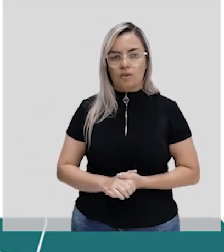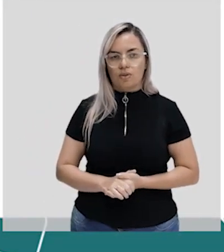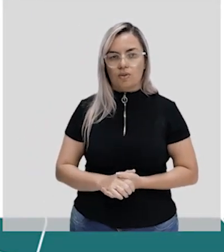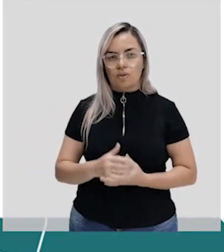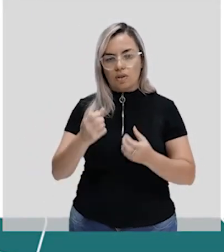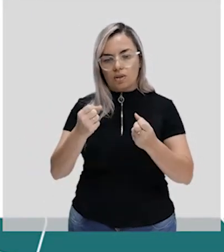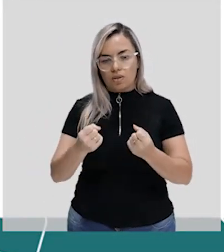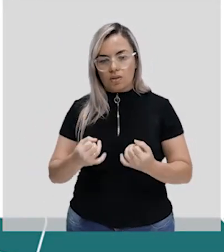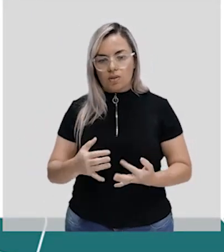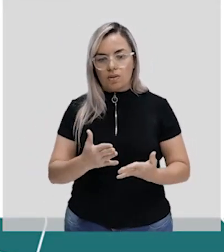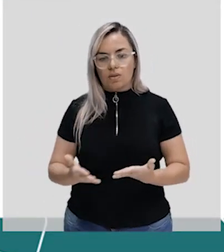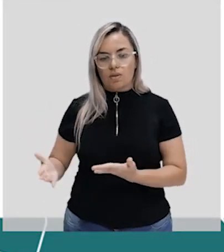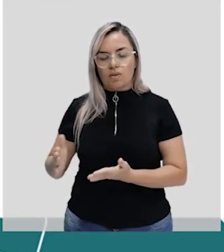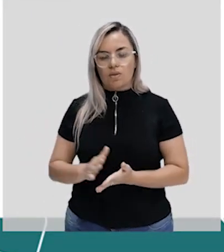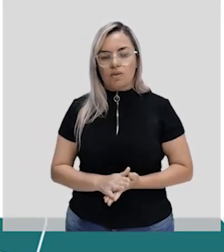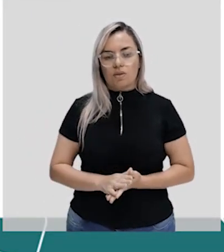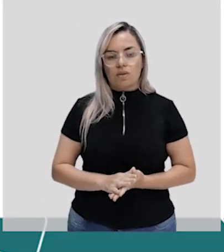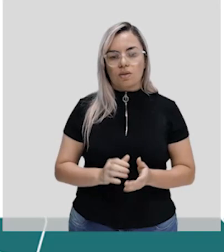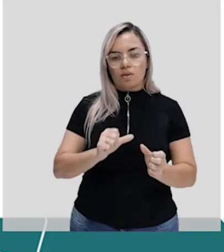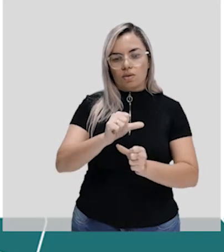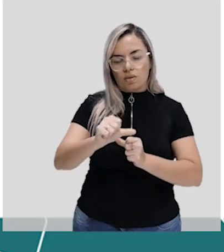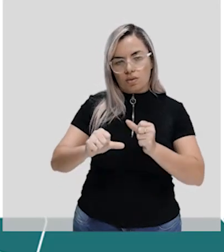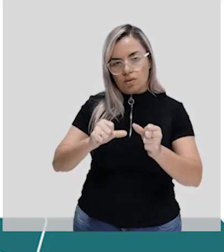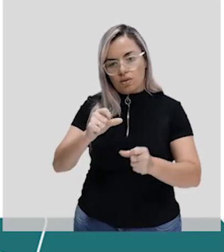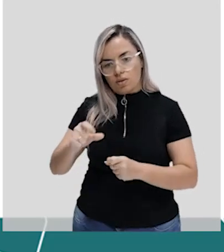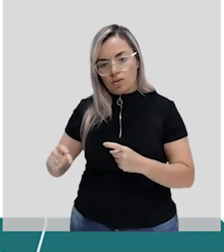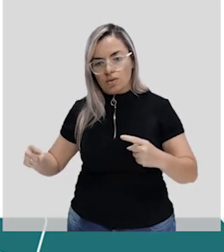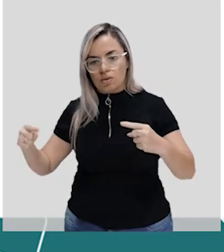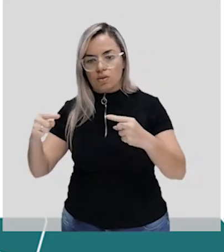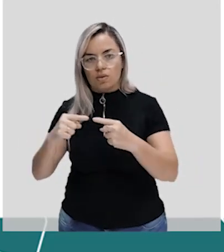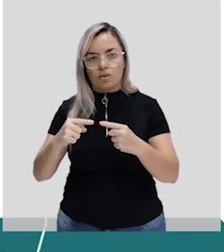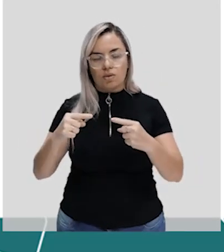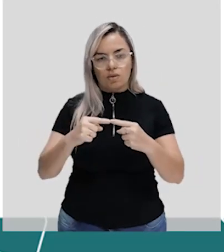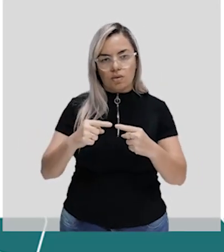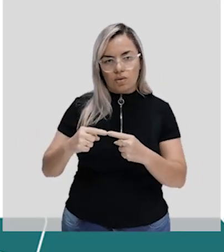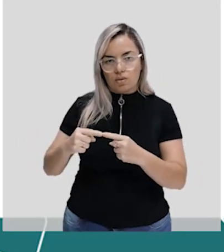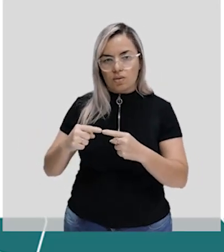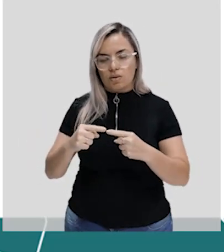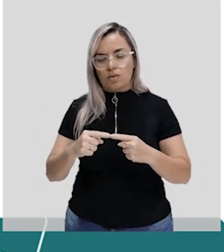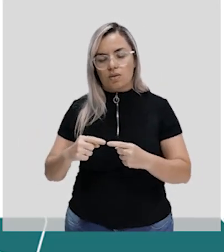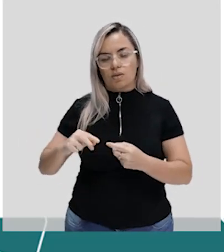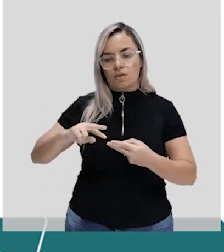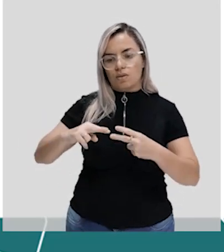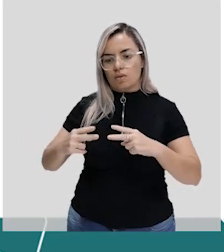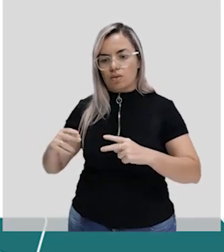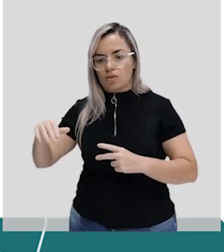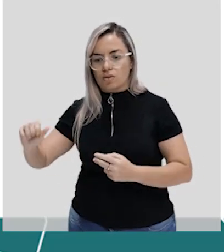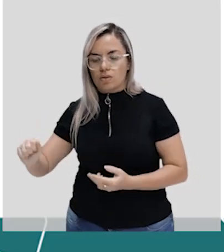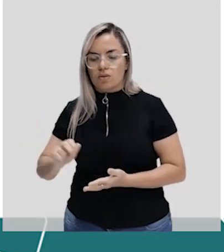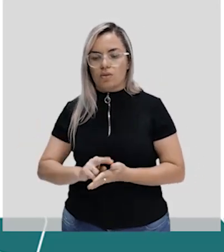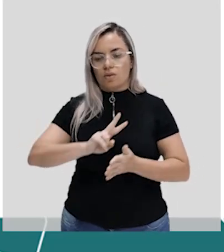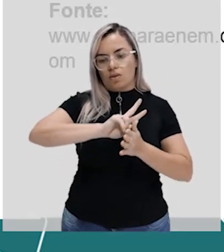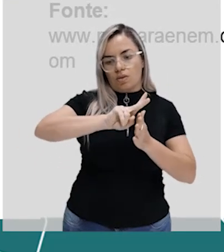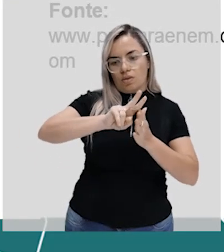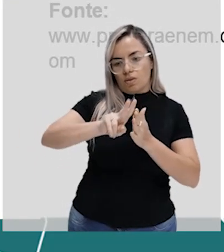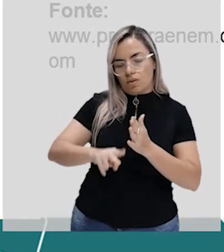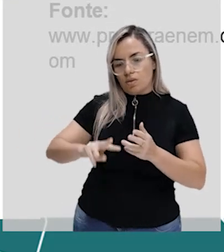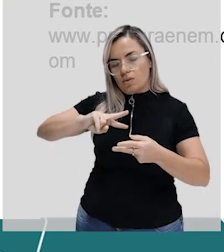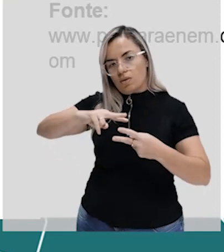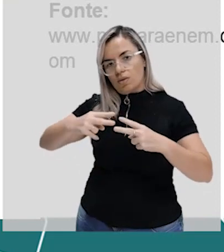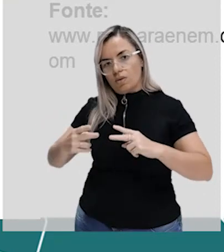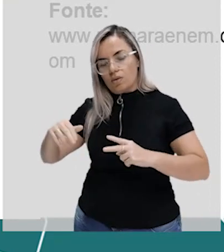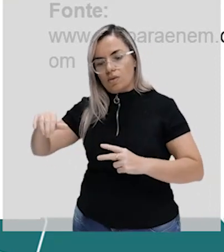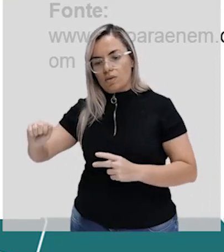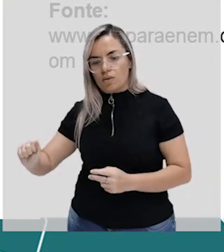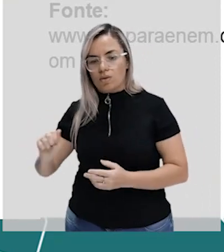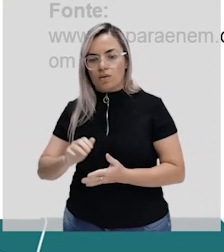quanto as recombinações, elas geram essa variabilidade genética, tá? As mutações, inclusive, têm mecanismos que tentam